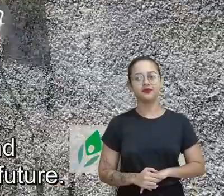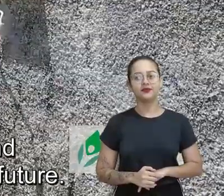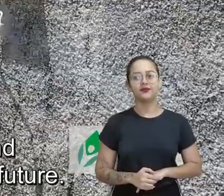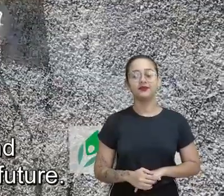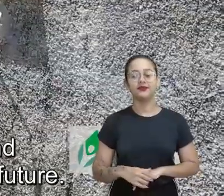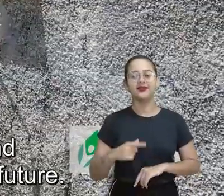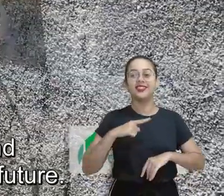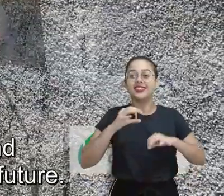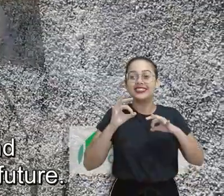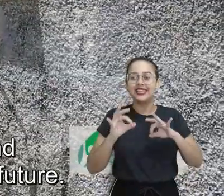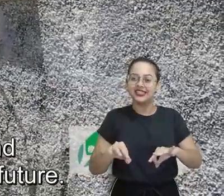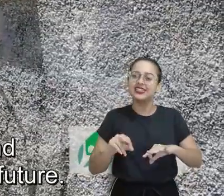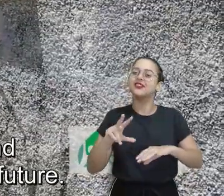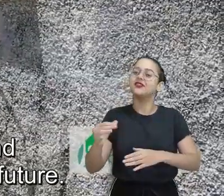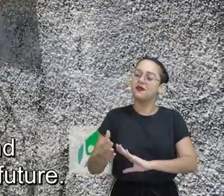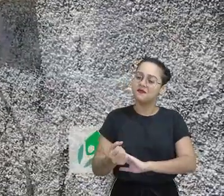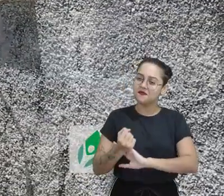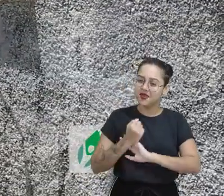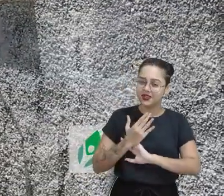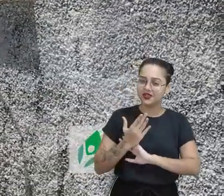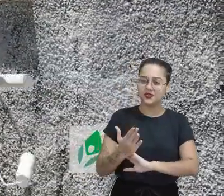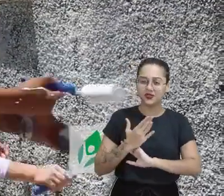Tenho certeza que isso vai me ajudar mais pra frente.